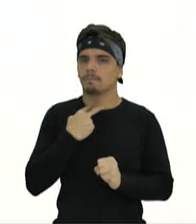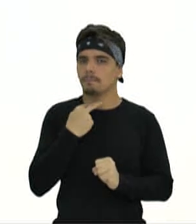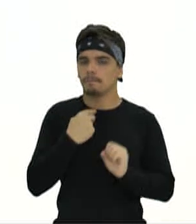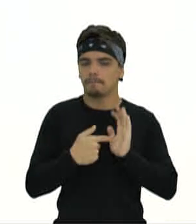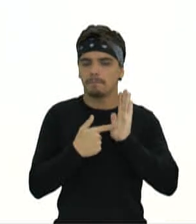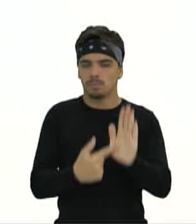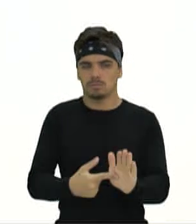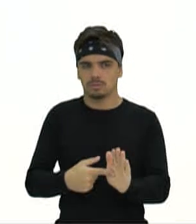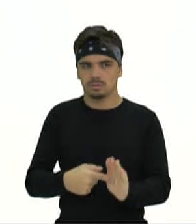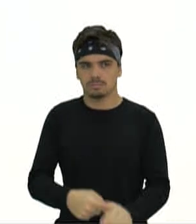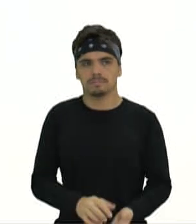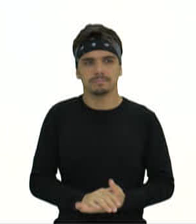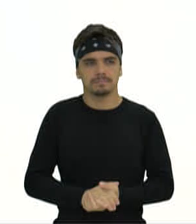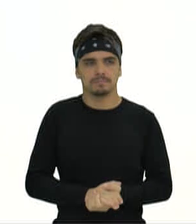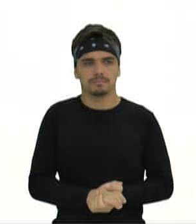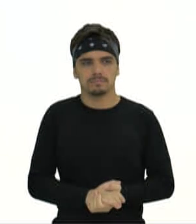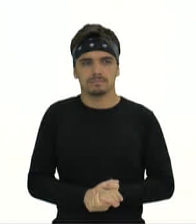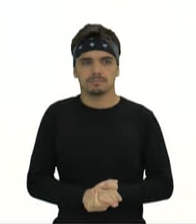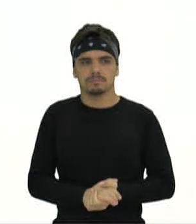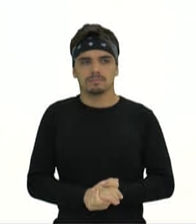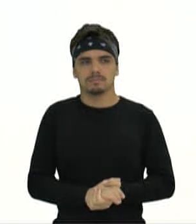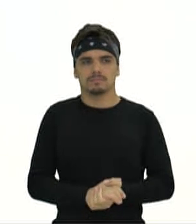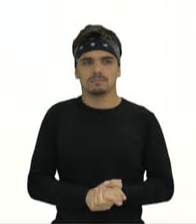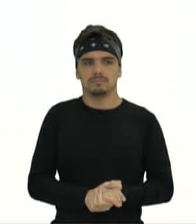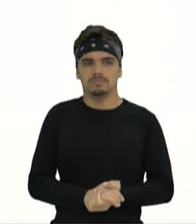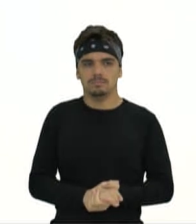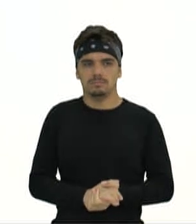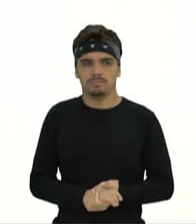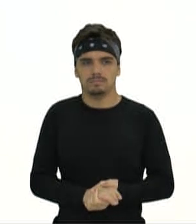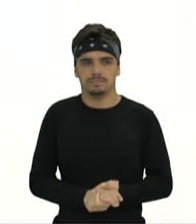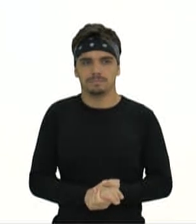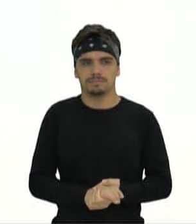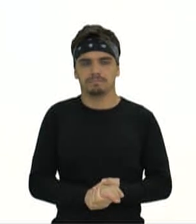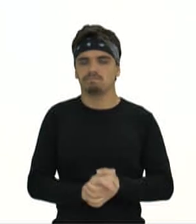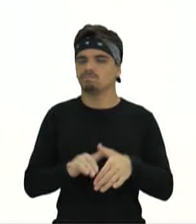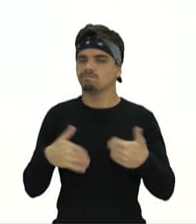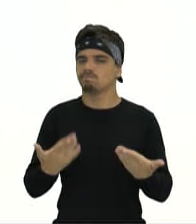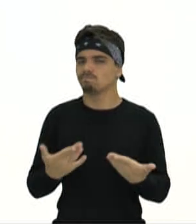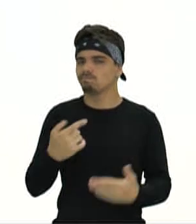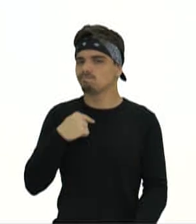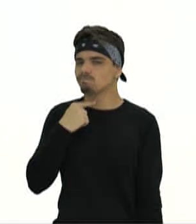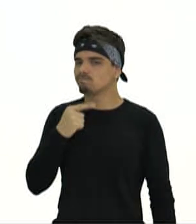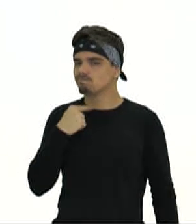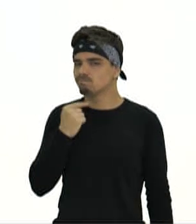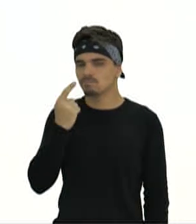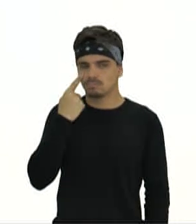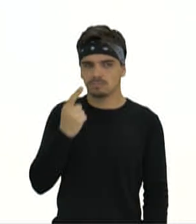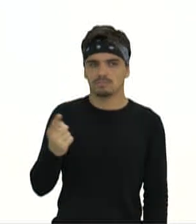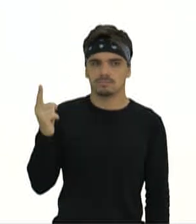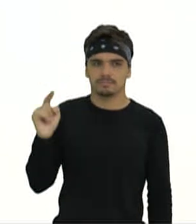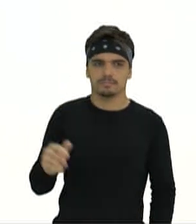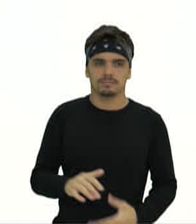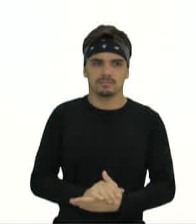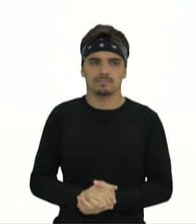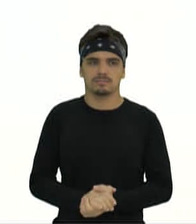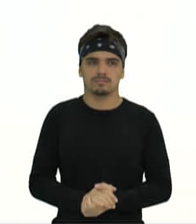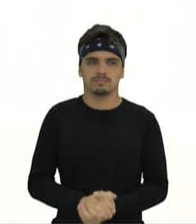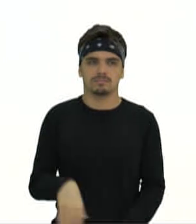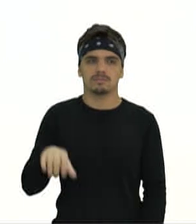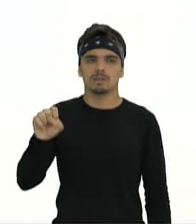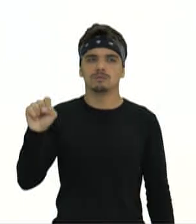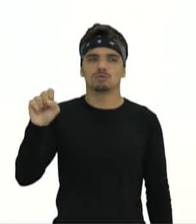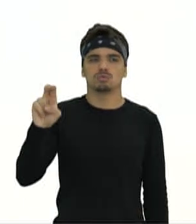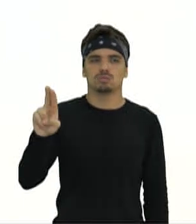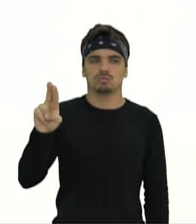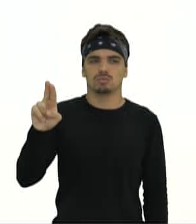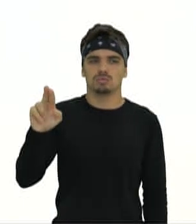pode. B. Mafalda is the girl that suffered. Então, aqui nós temos, ó, that, suffered, é um